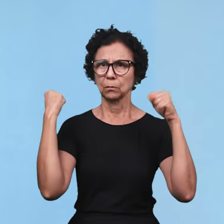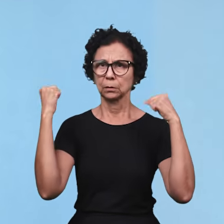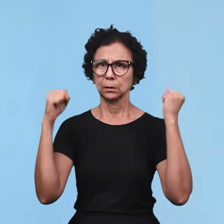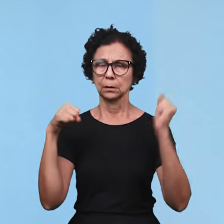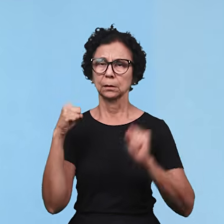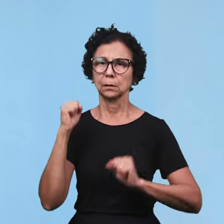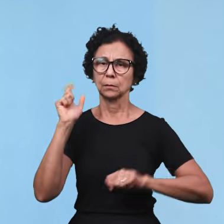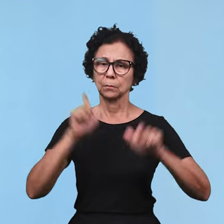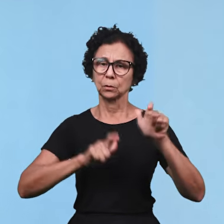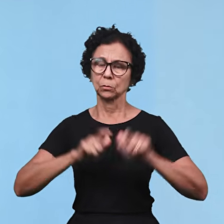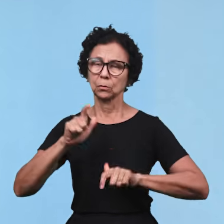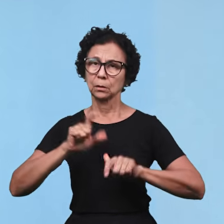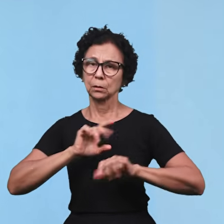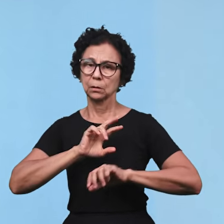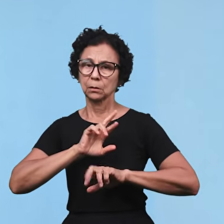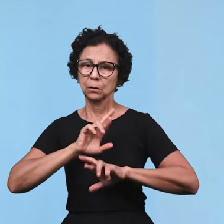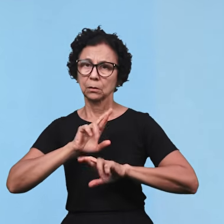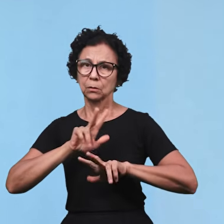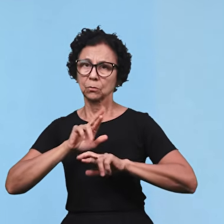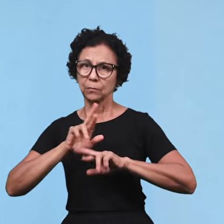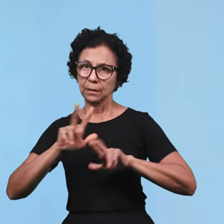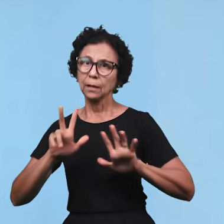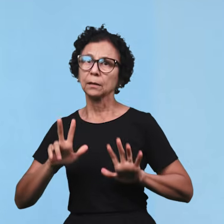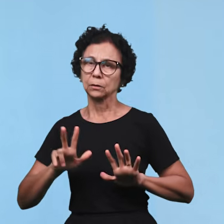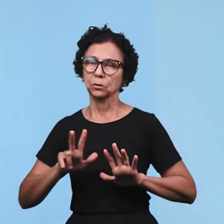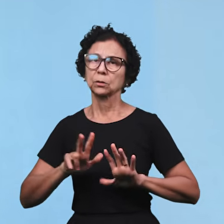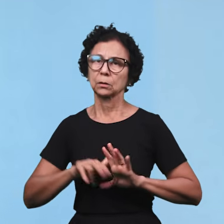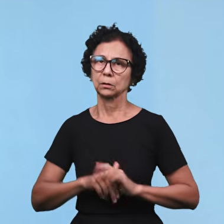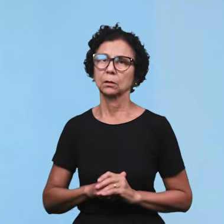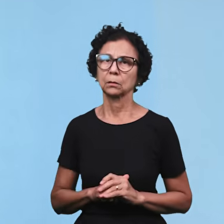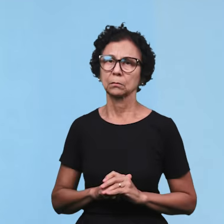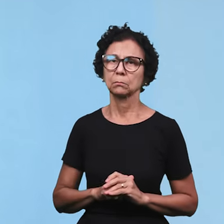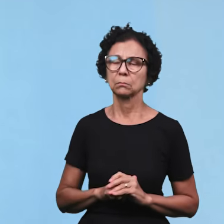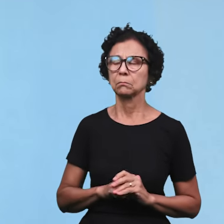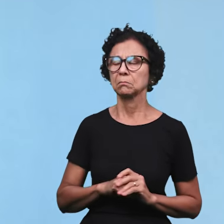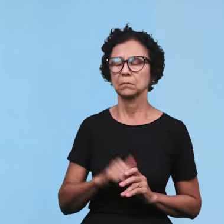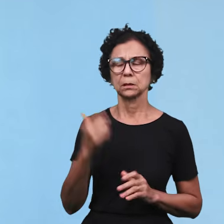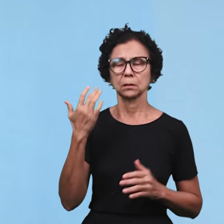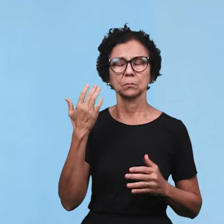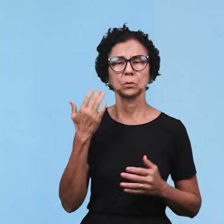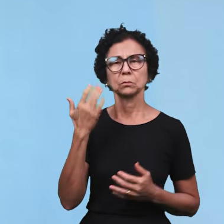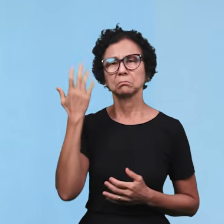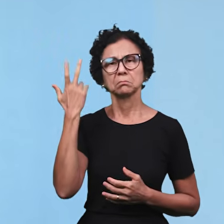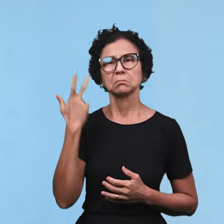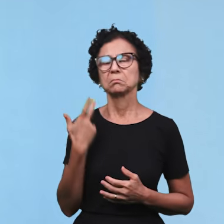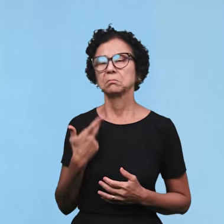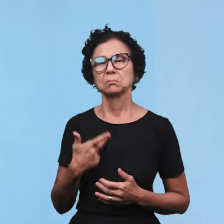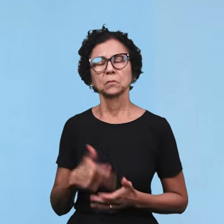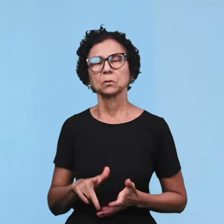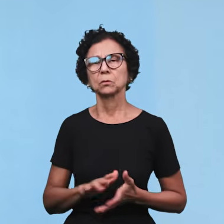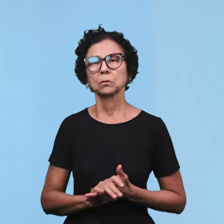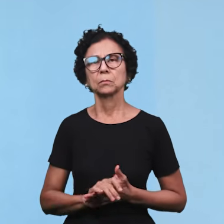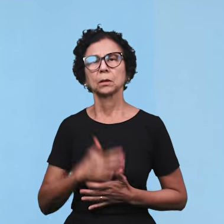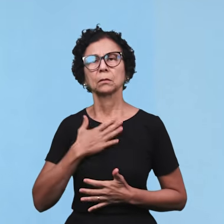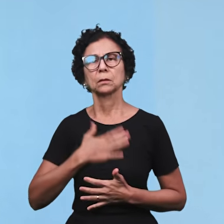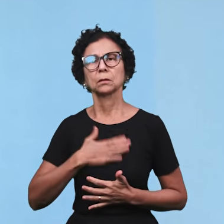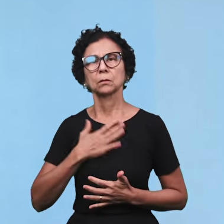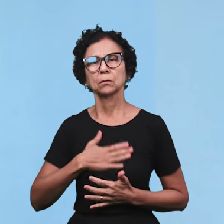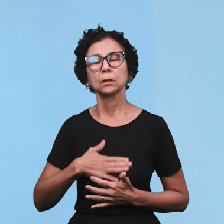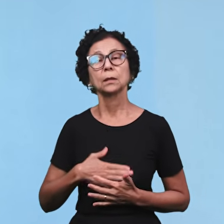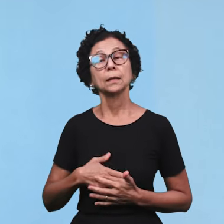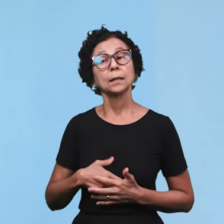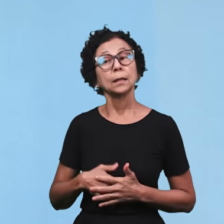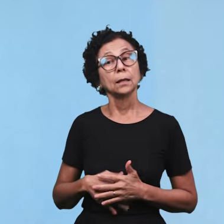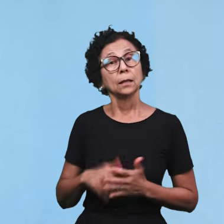tem um processo de recuperação diferente. Mas o que eu posso garantir é que o pós-operatório é muito tranquilo. O único cuidado que tem que ter são nos